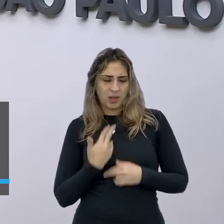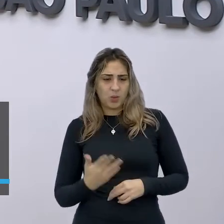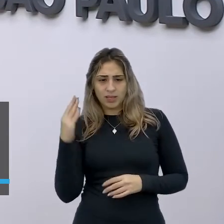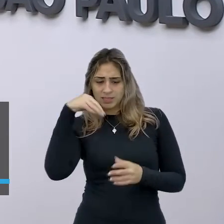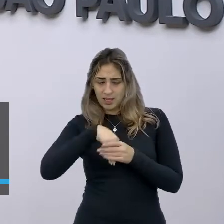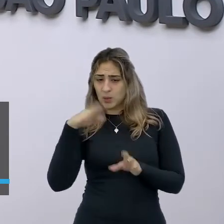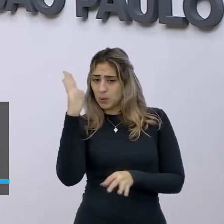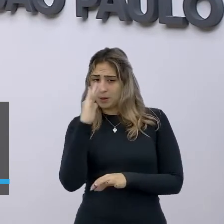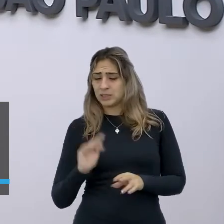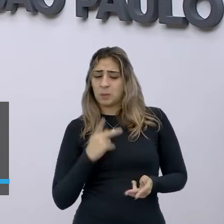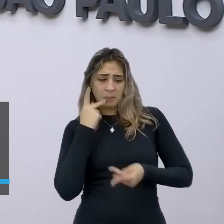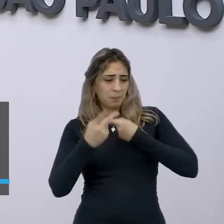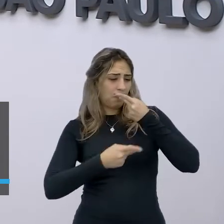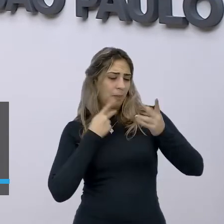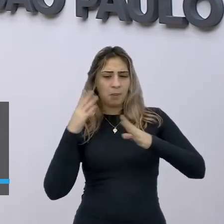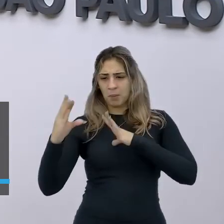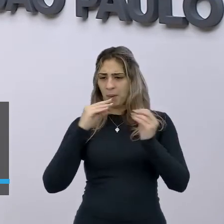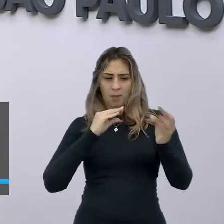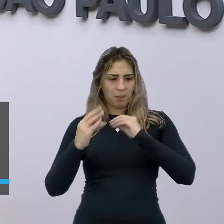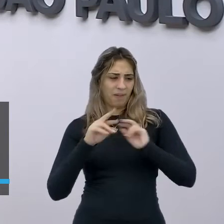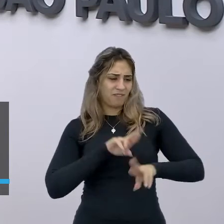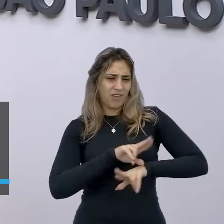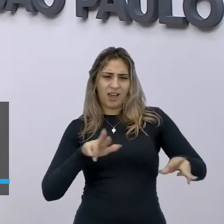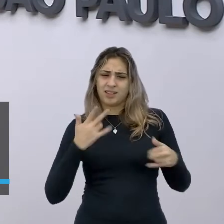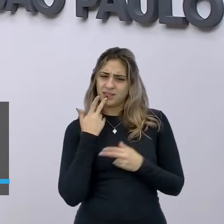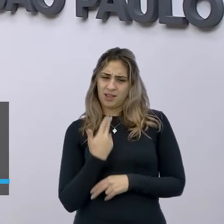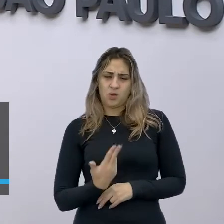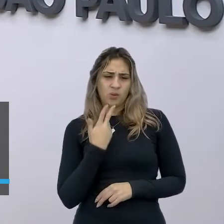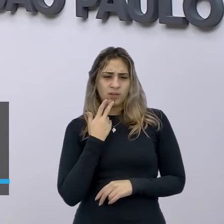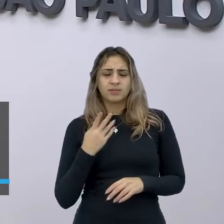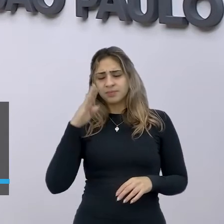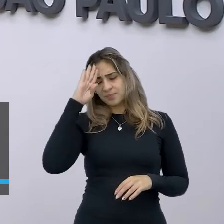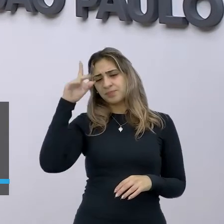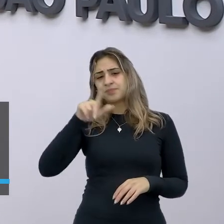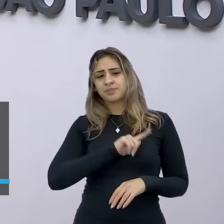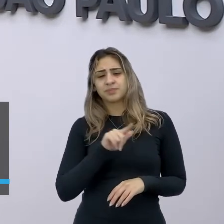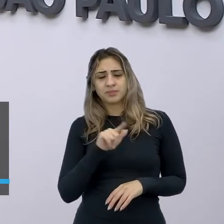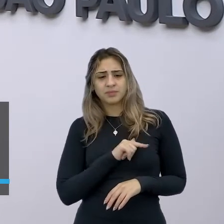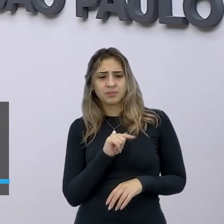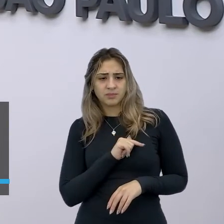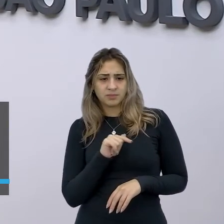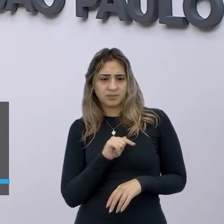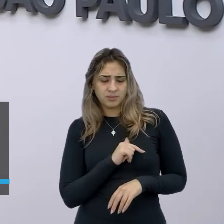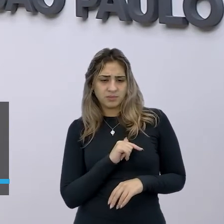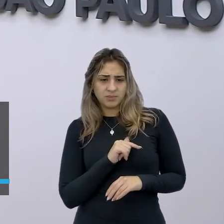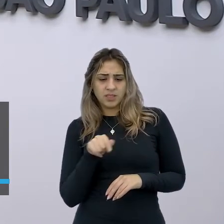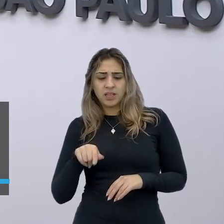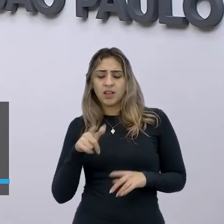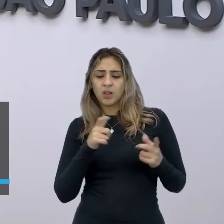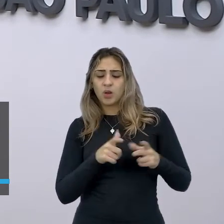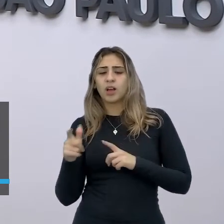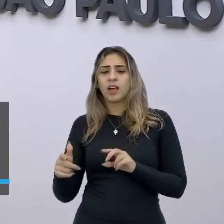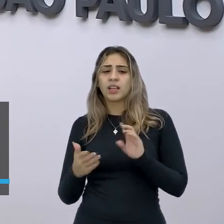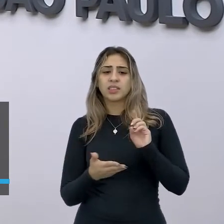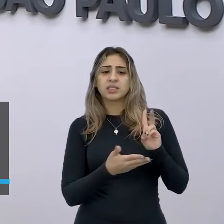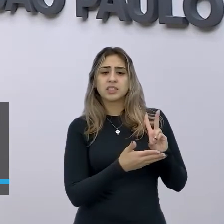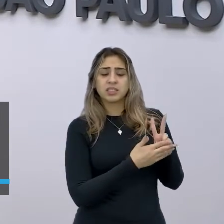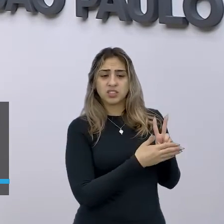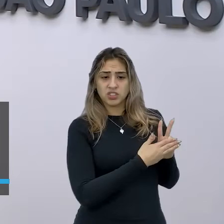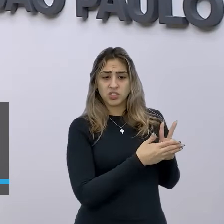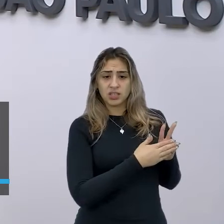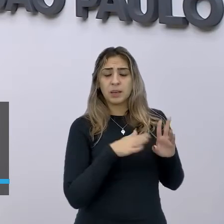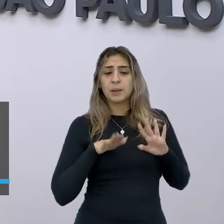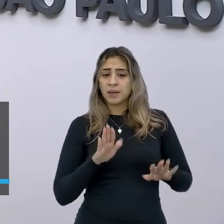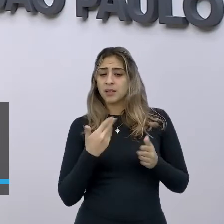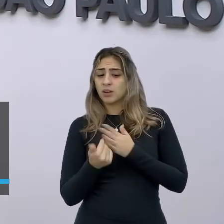que são faladas, né, mesmo, né, e principalmente que tem a ver com as tribos indígenas e etc.